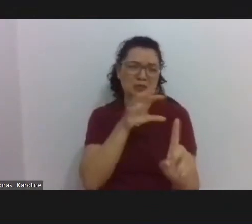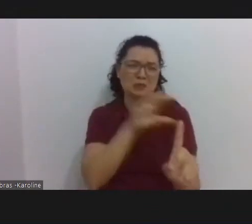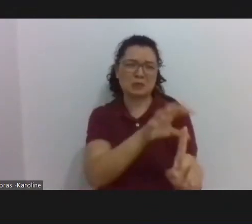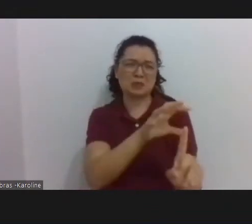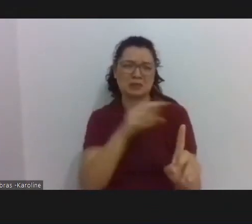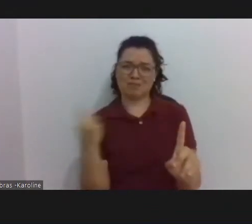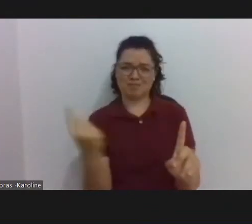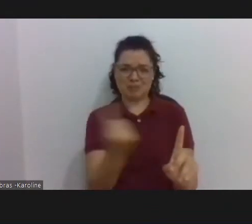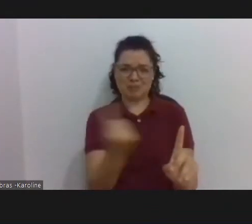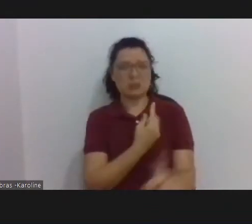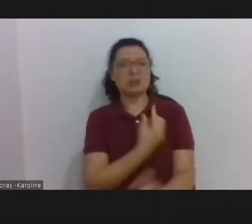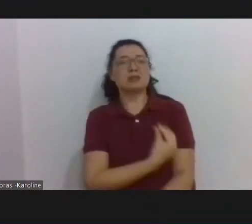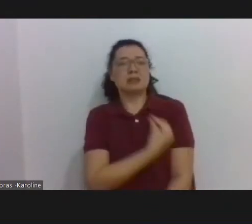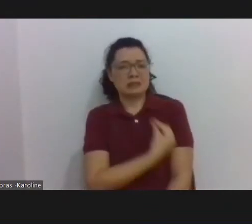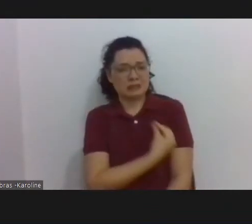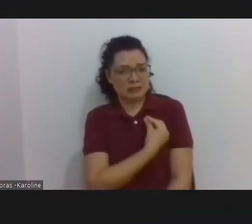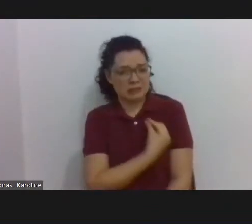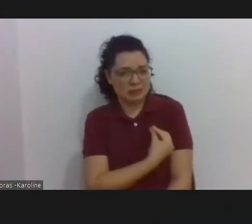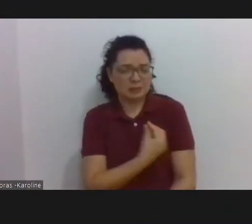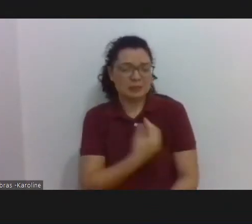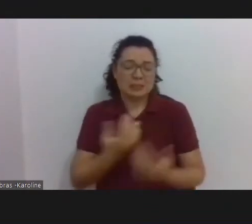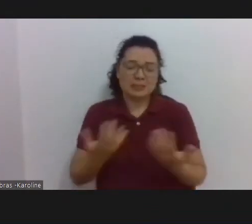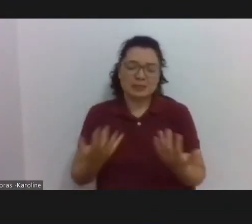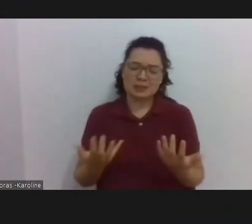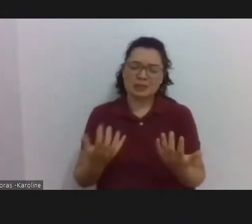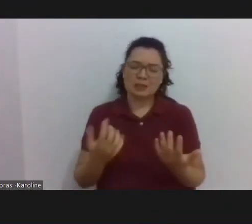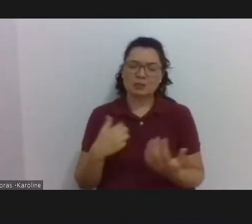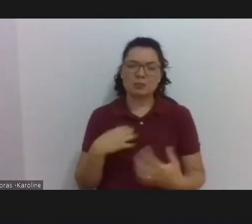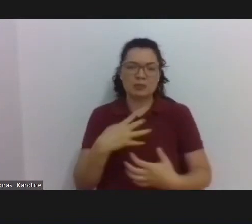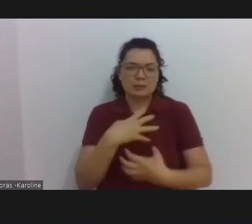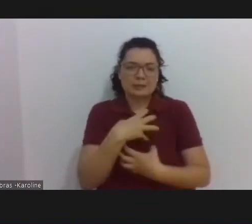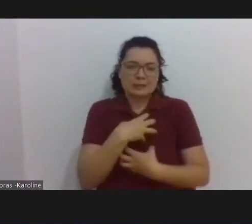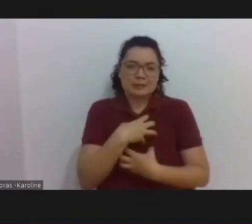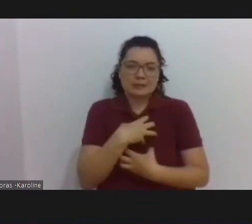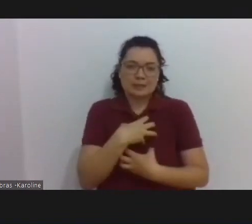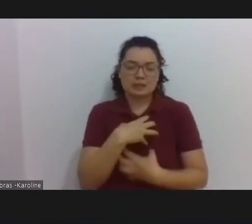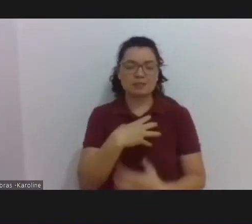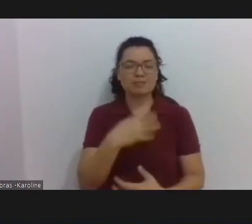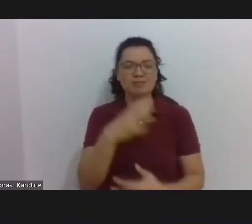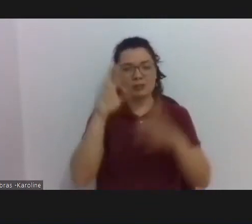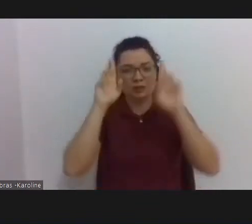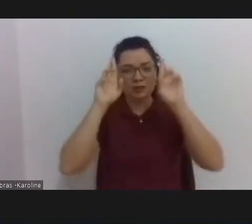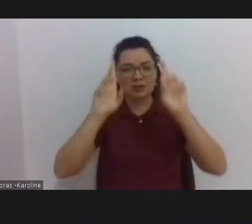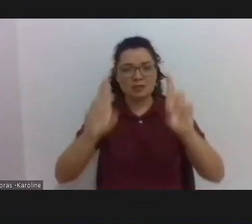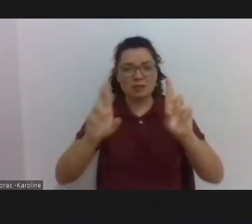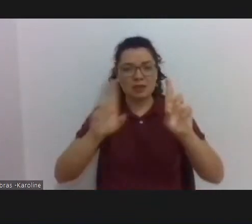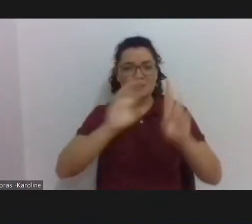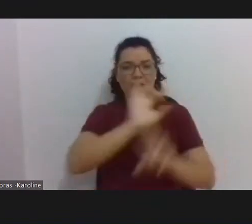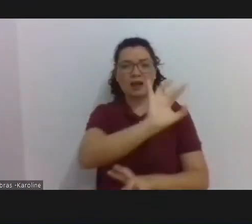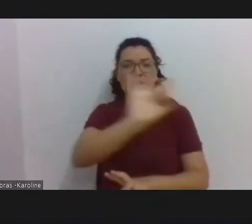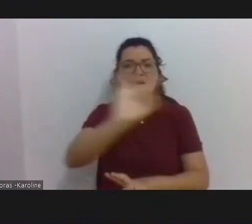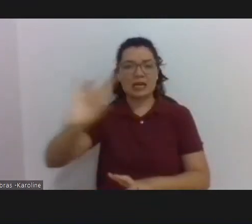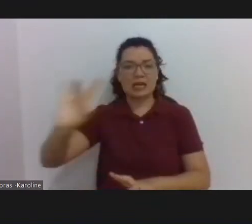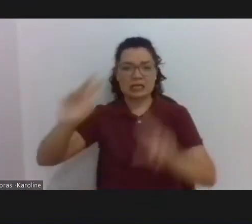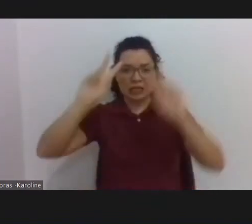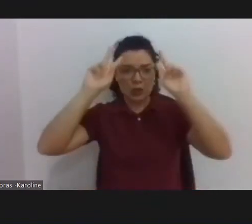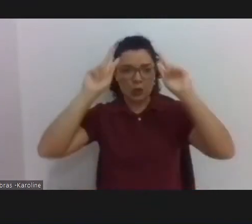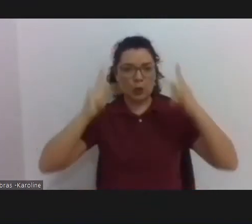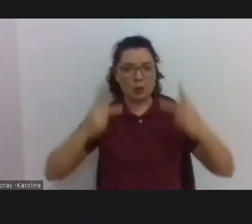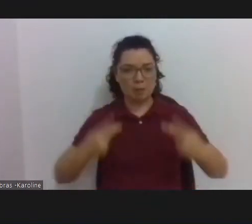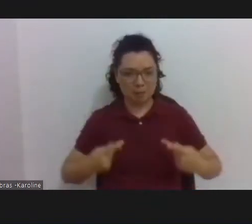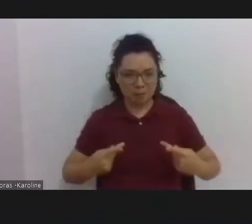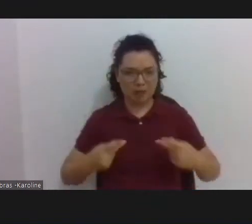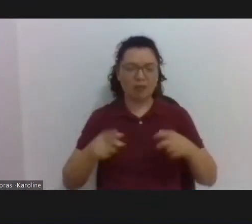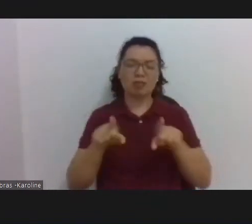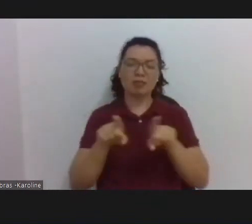Fica aqui o sentimento de profundo respeito a cada um dos mortos, e a total solidariedade aos